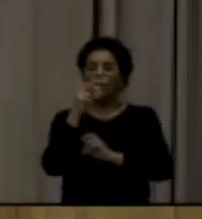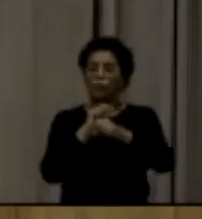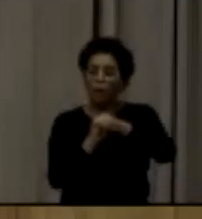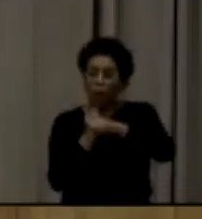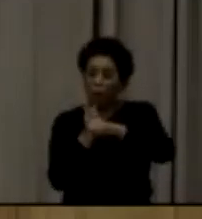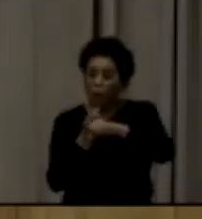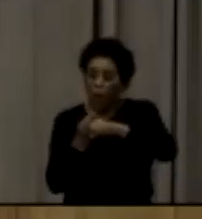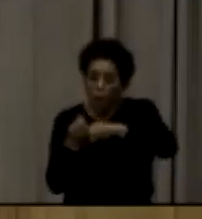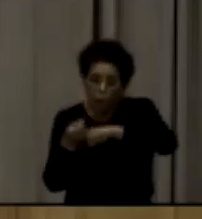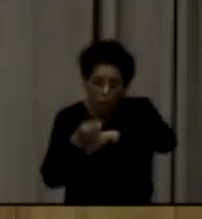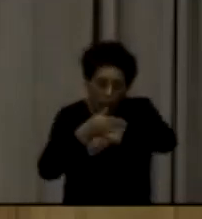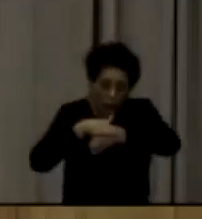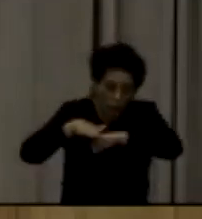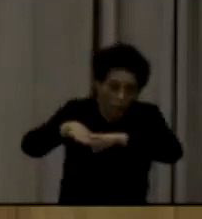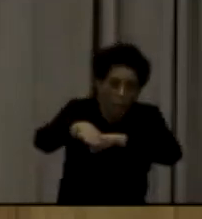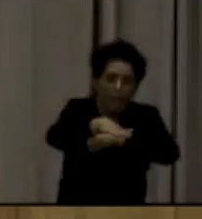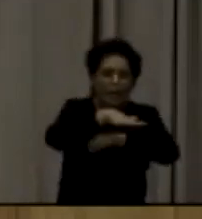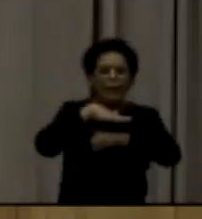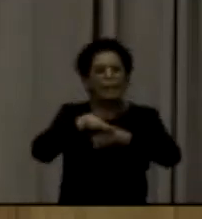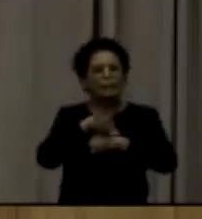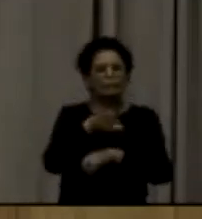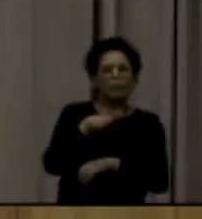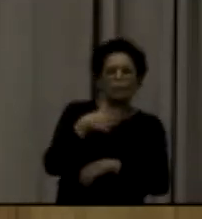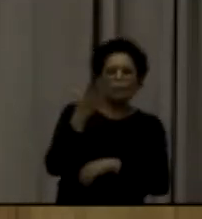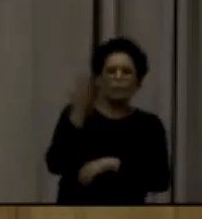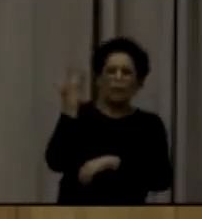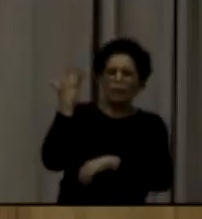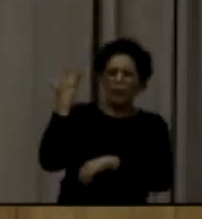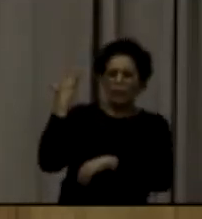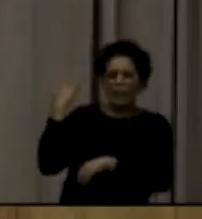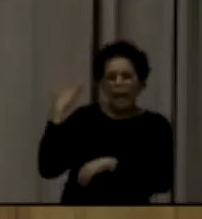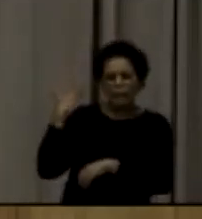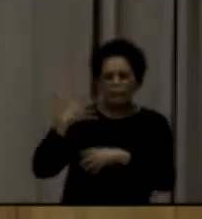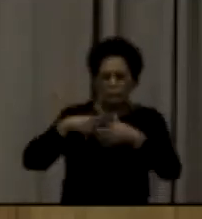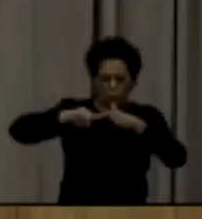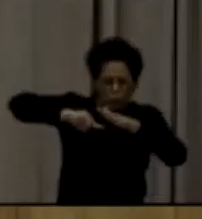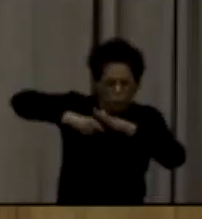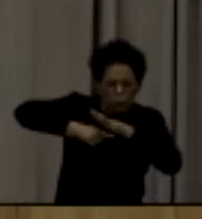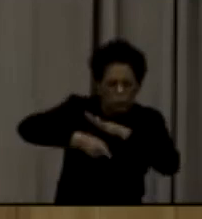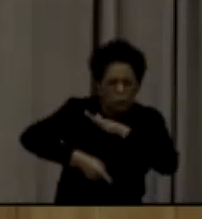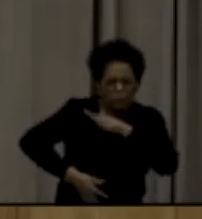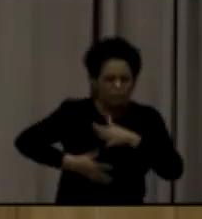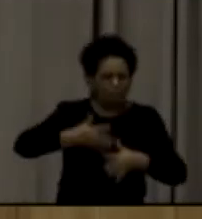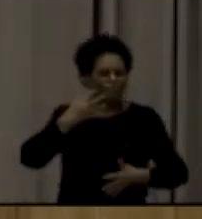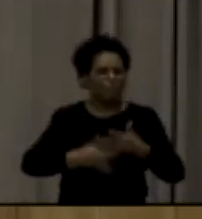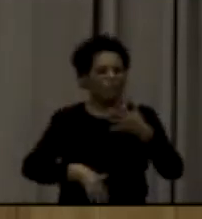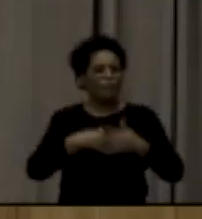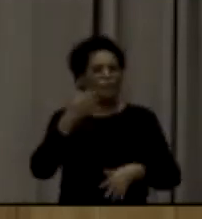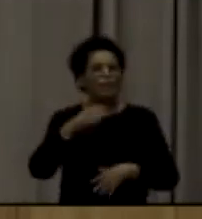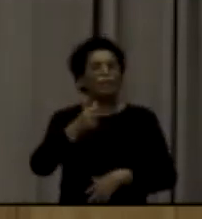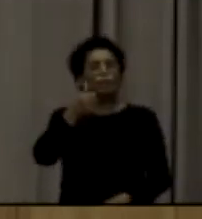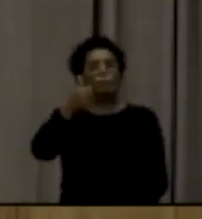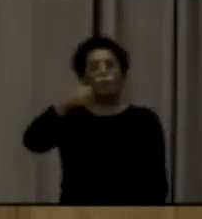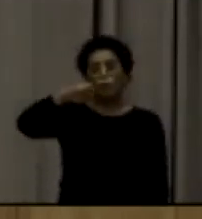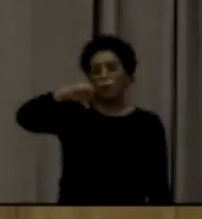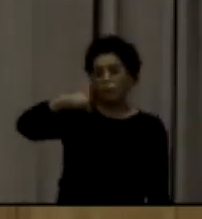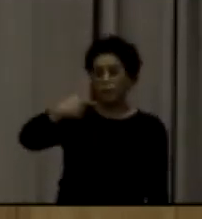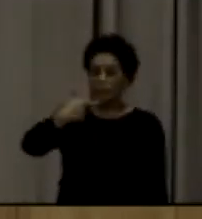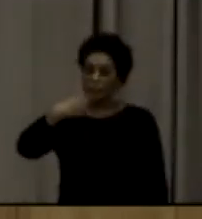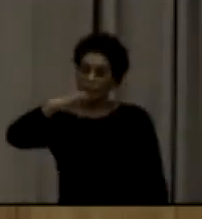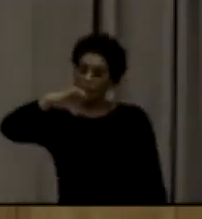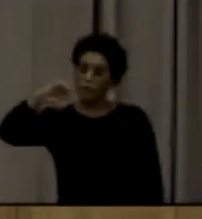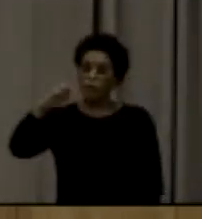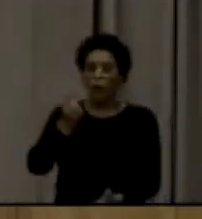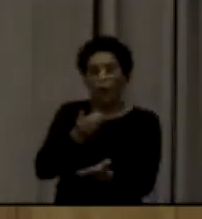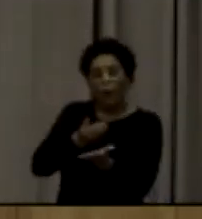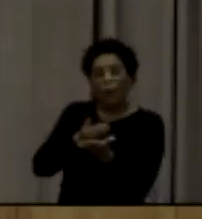de então, ou da década de 20, que leva à profunda crise com a chamada crise de 29, é que faz